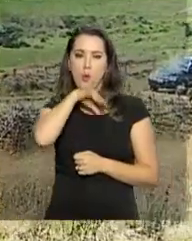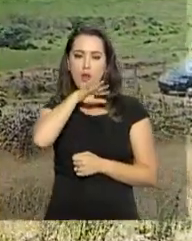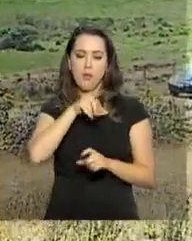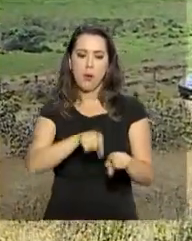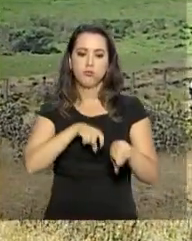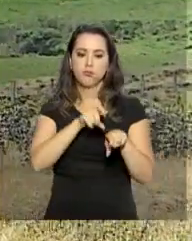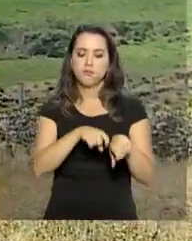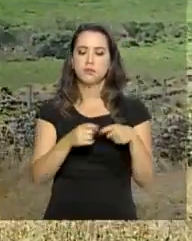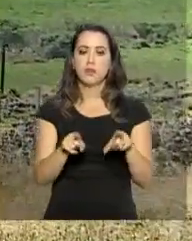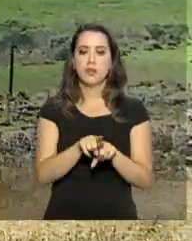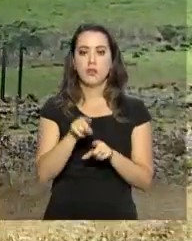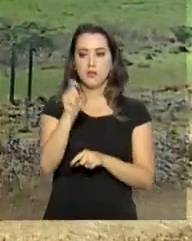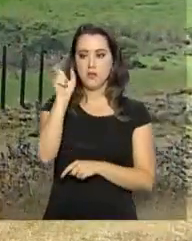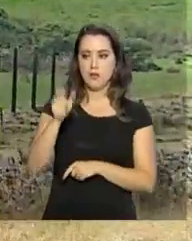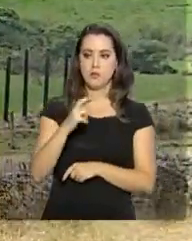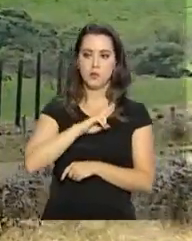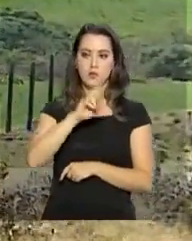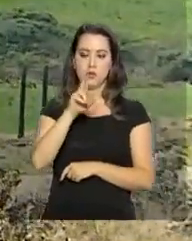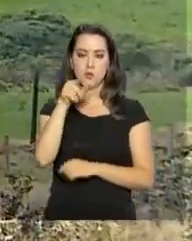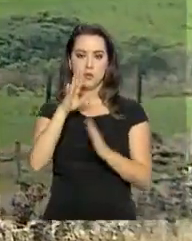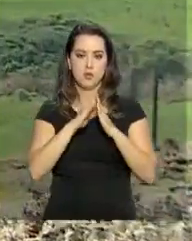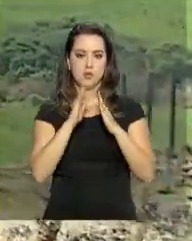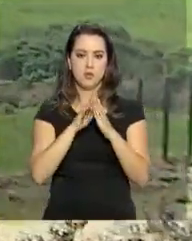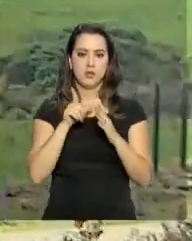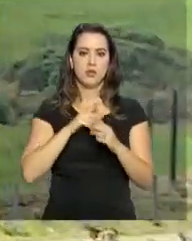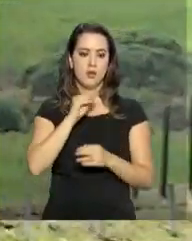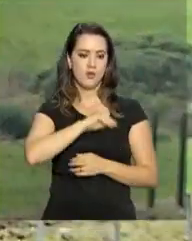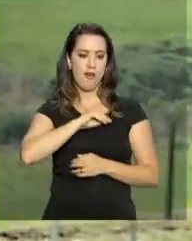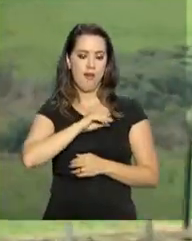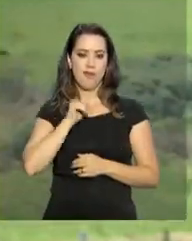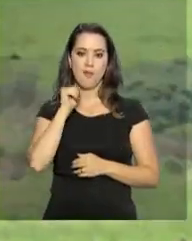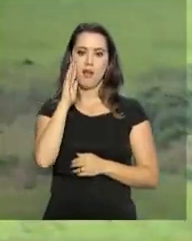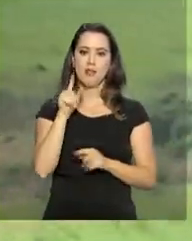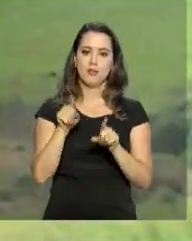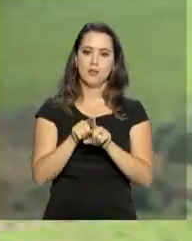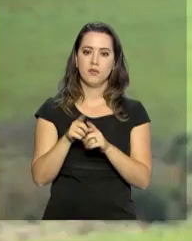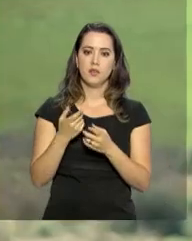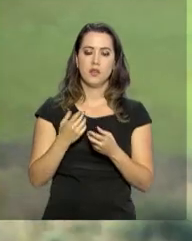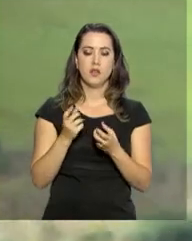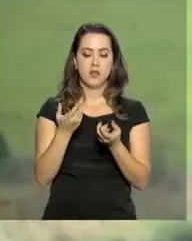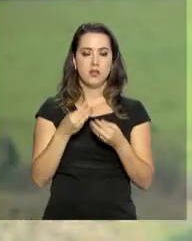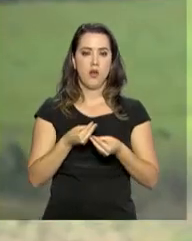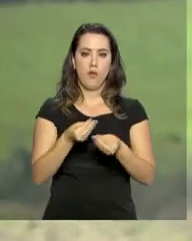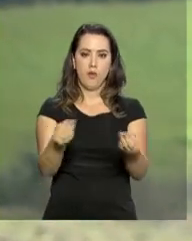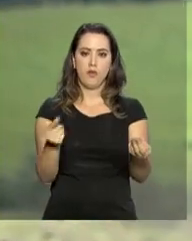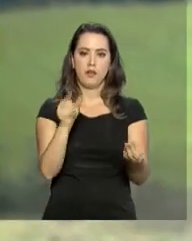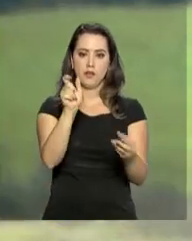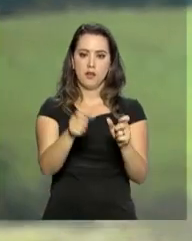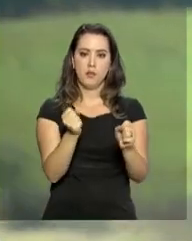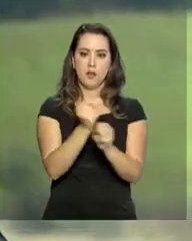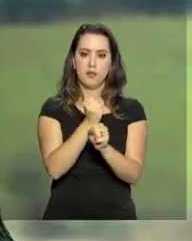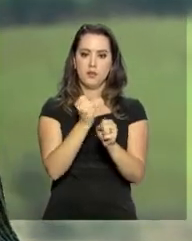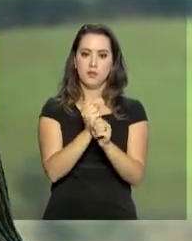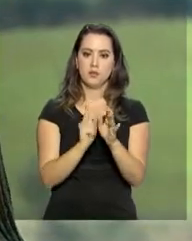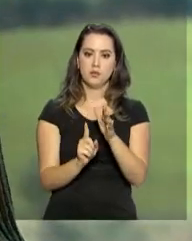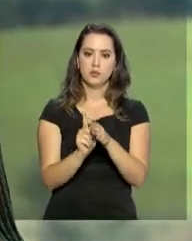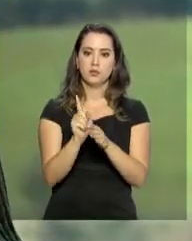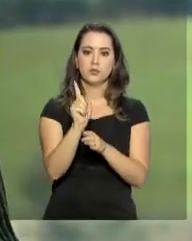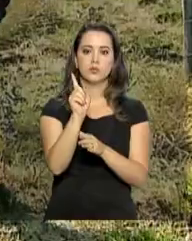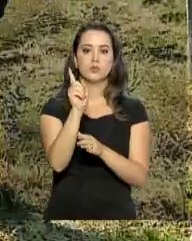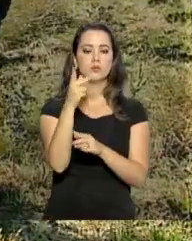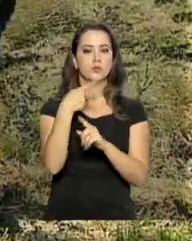exemplo e os donos dos imóveis podem ter uma renda extra ao arrendar os terrenos para a construção de parques